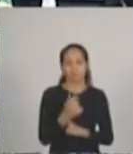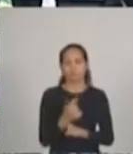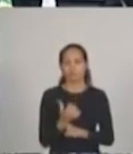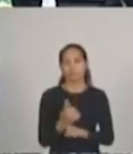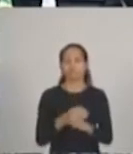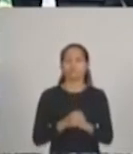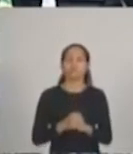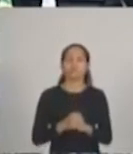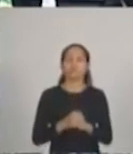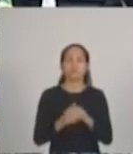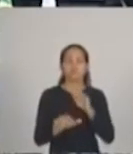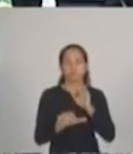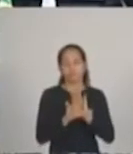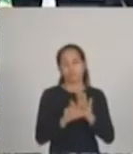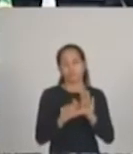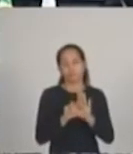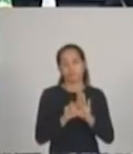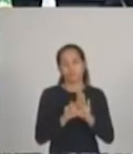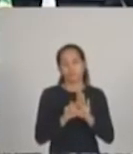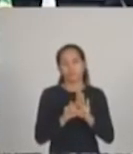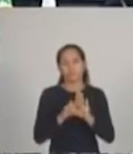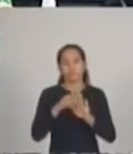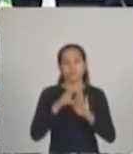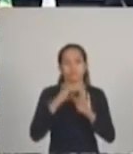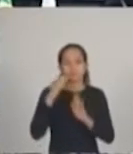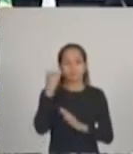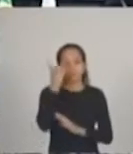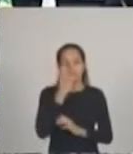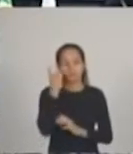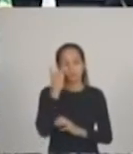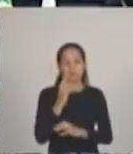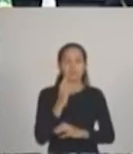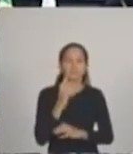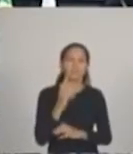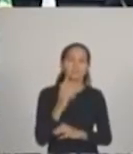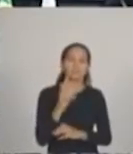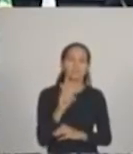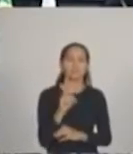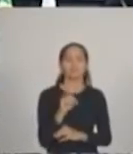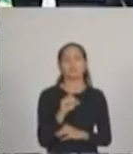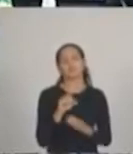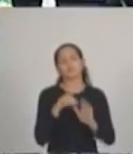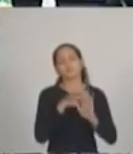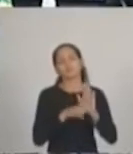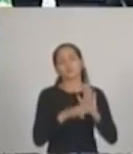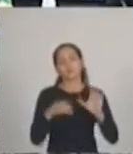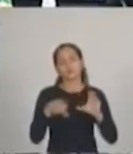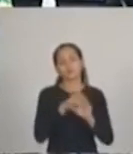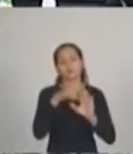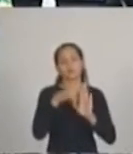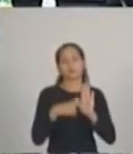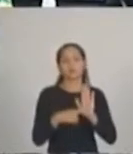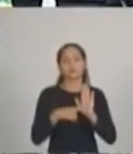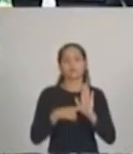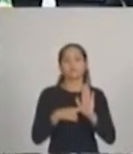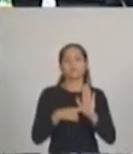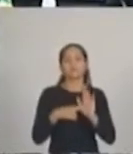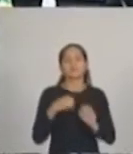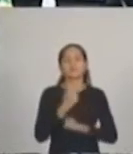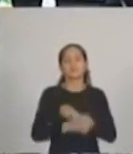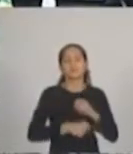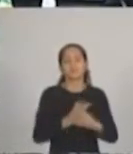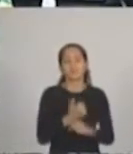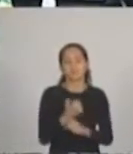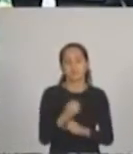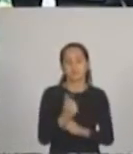Projeto de lei 210-2021 do deputado Luiz Durão. A Comissão de Justiça na forma do artigo 276 do Regimento Interno. Projeto de lei